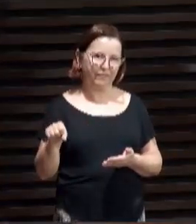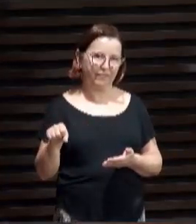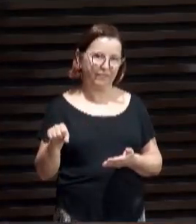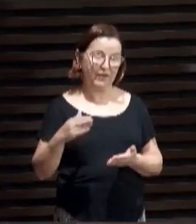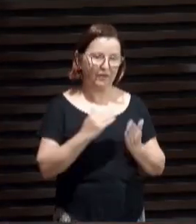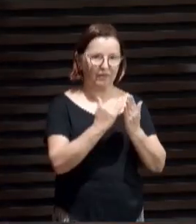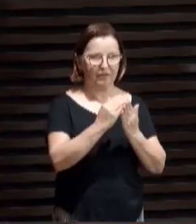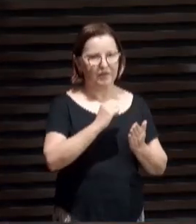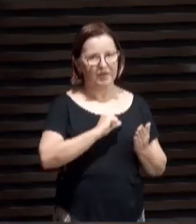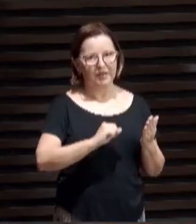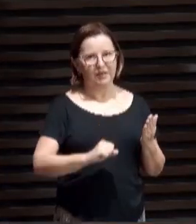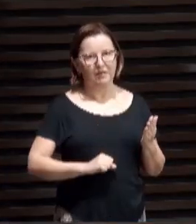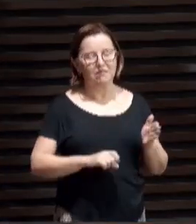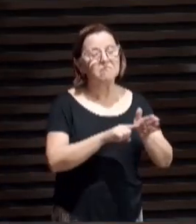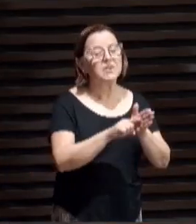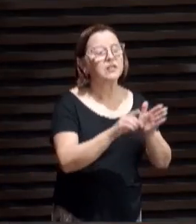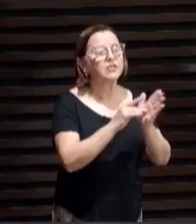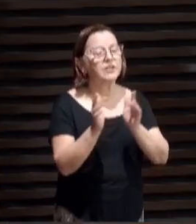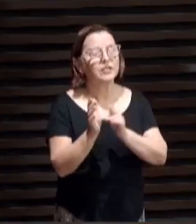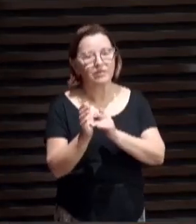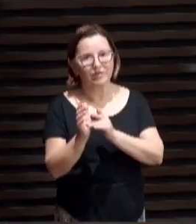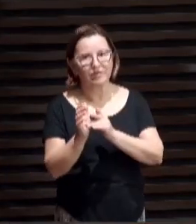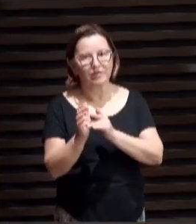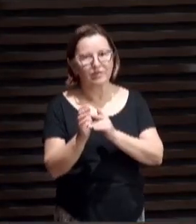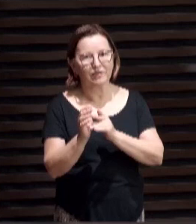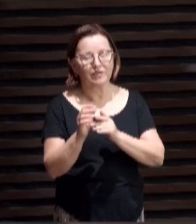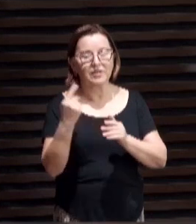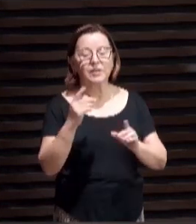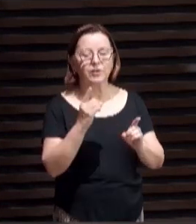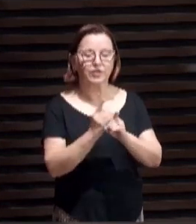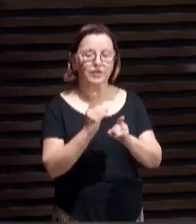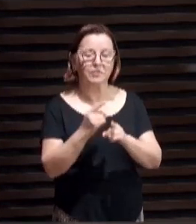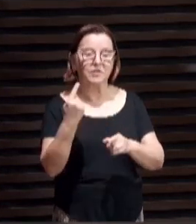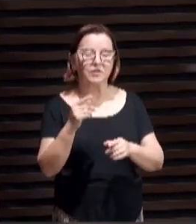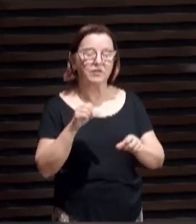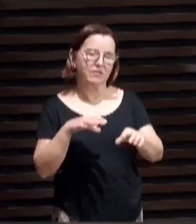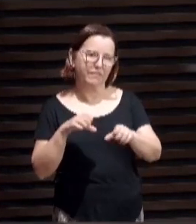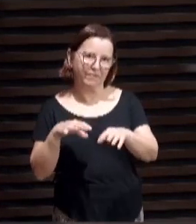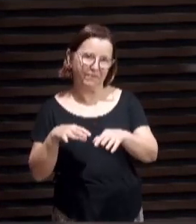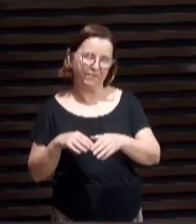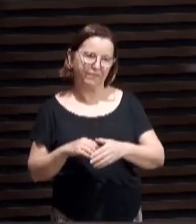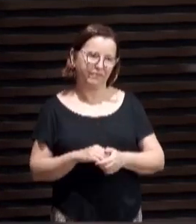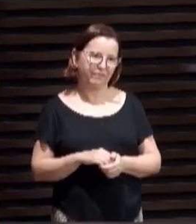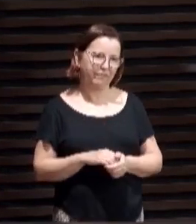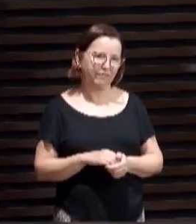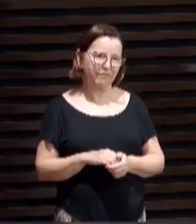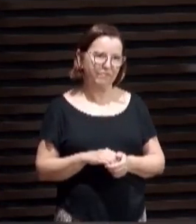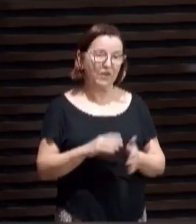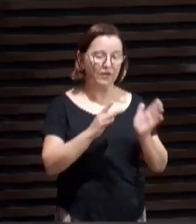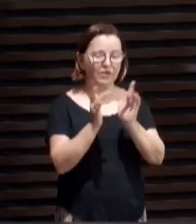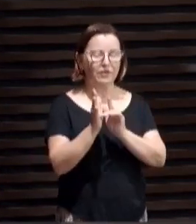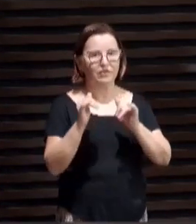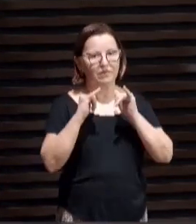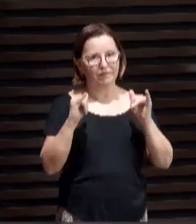sumo sacerdote interrogou a Jesus acerca dos seus discípulos e da sua doutrina. Declarou-lhe